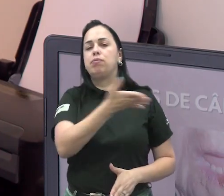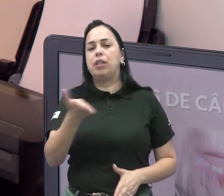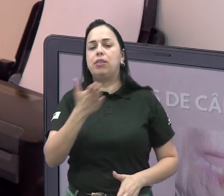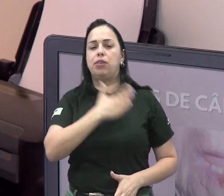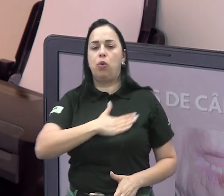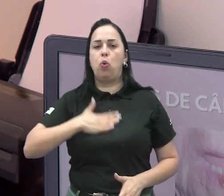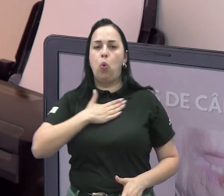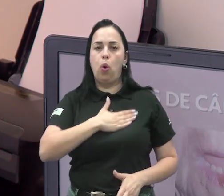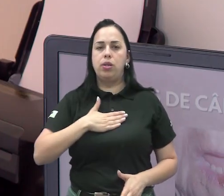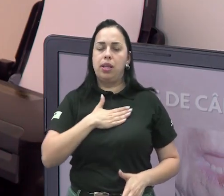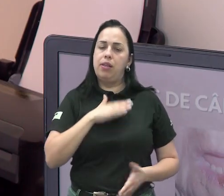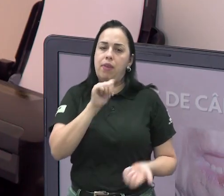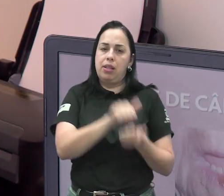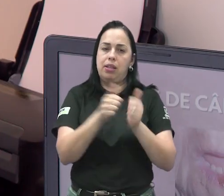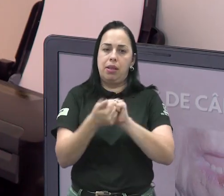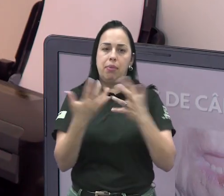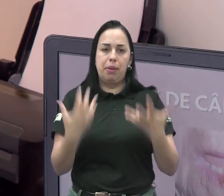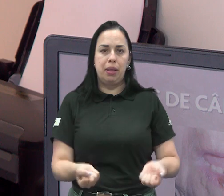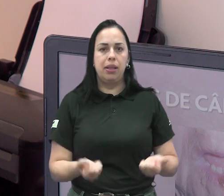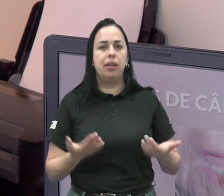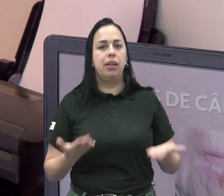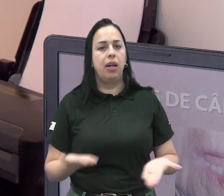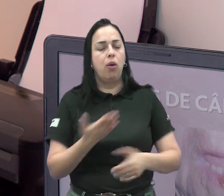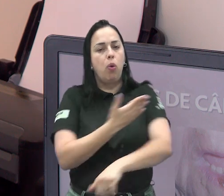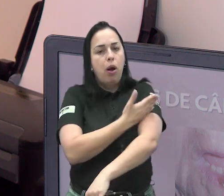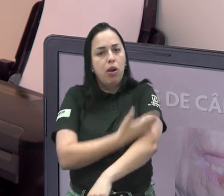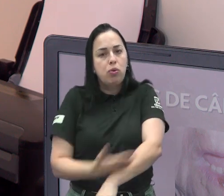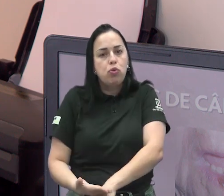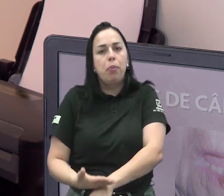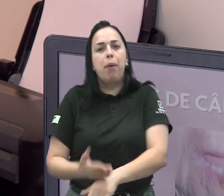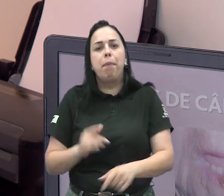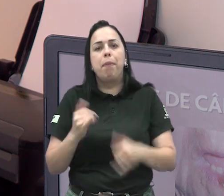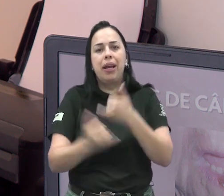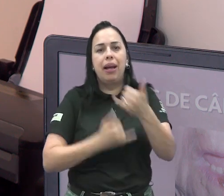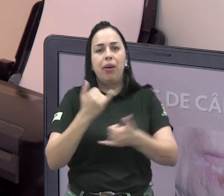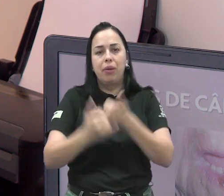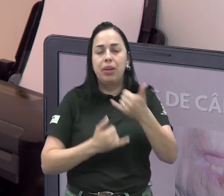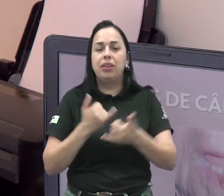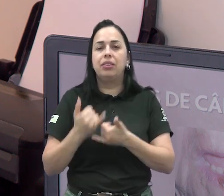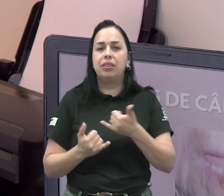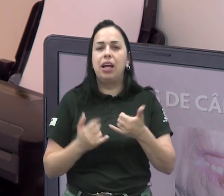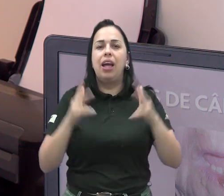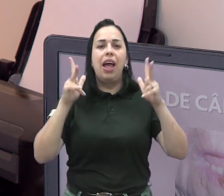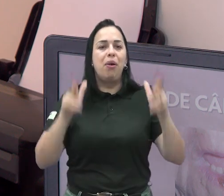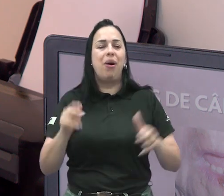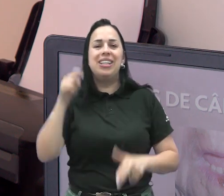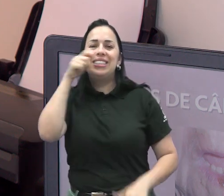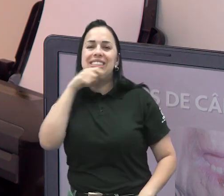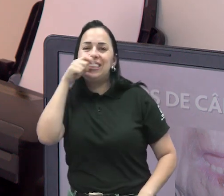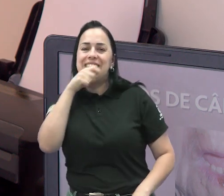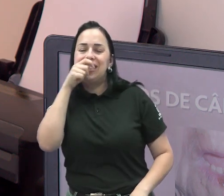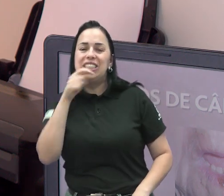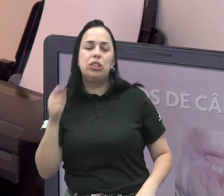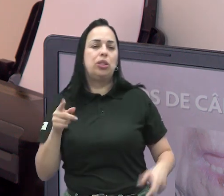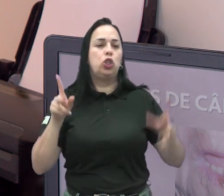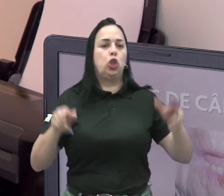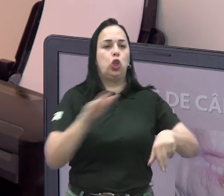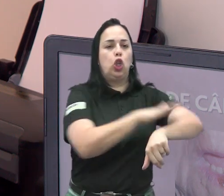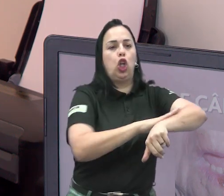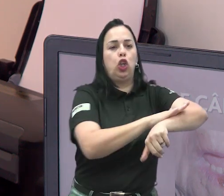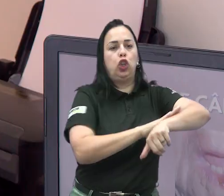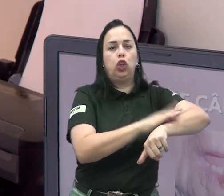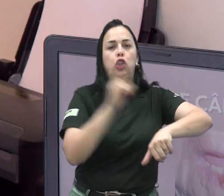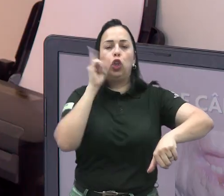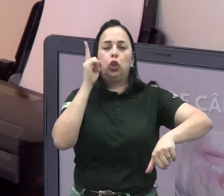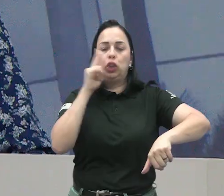vão gostar e vão se adaptar com o uso diariamente. Eu costumo brincar que utilizar protetor solar é igual escovar o dente, tem que ser feito todos os